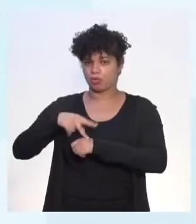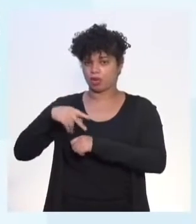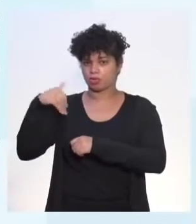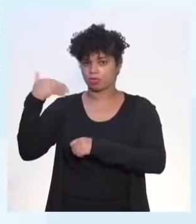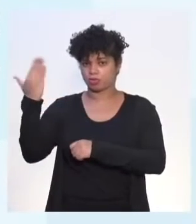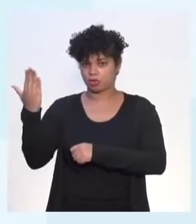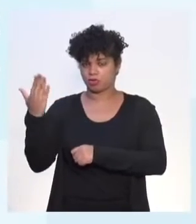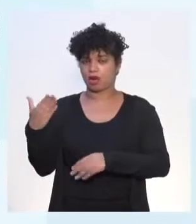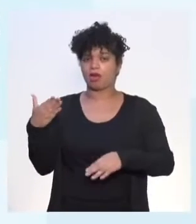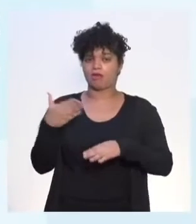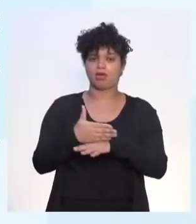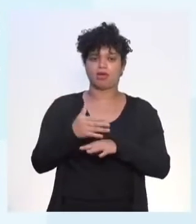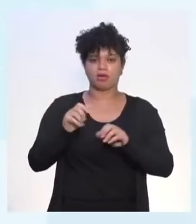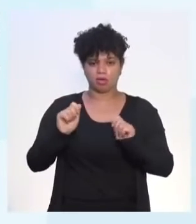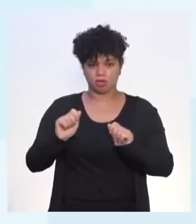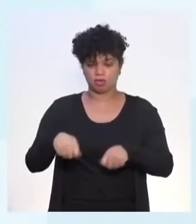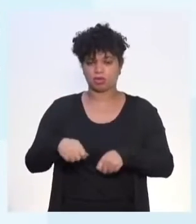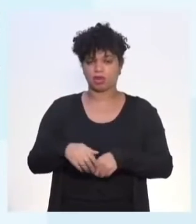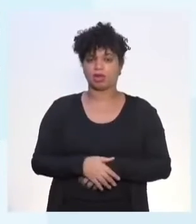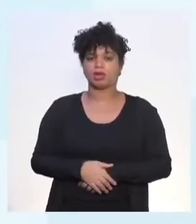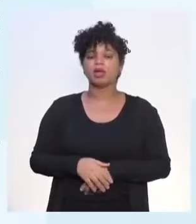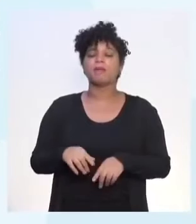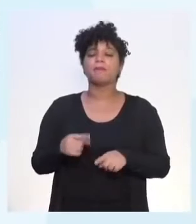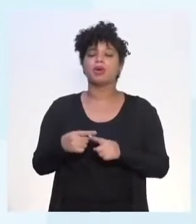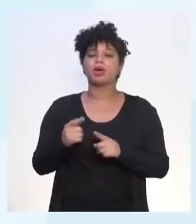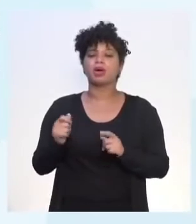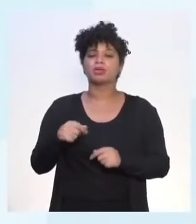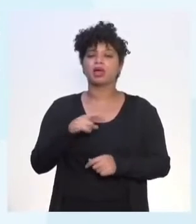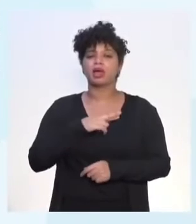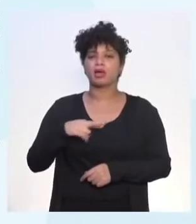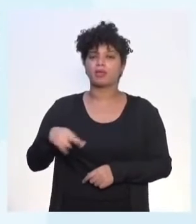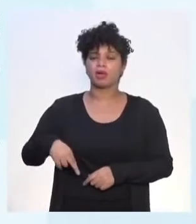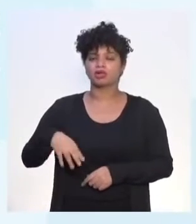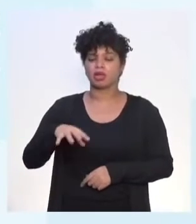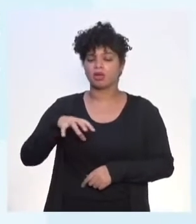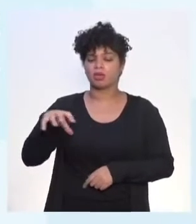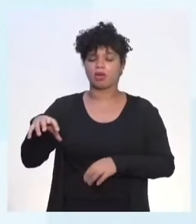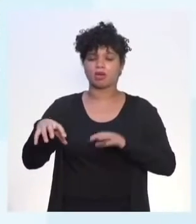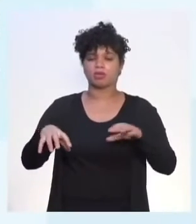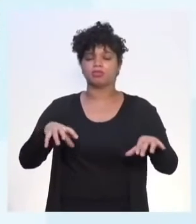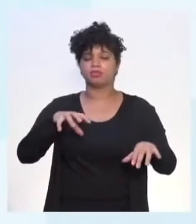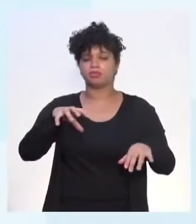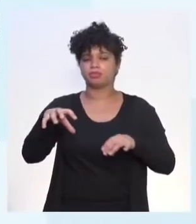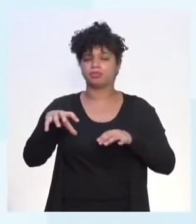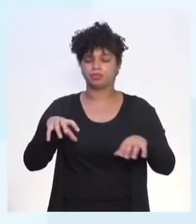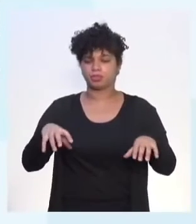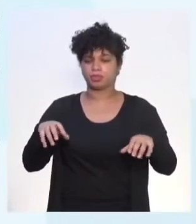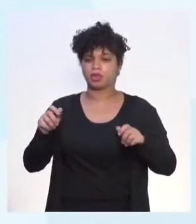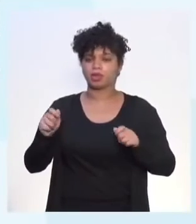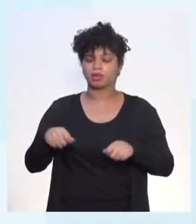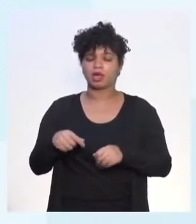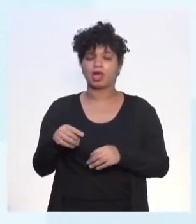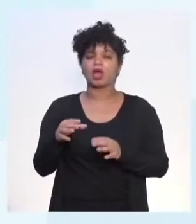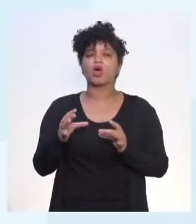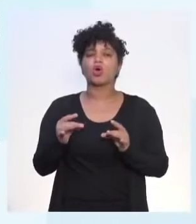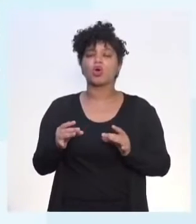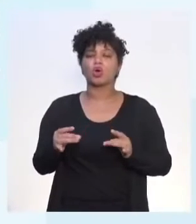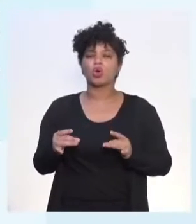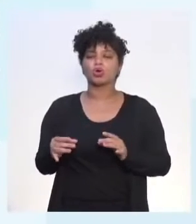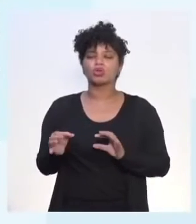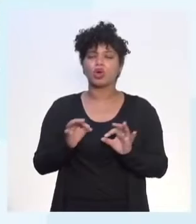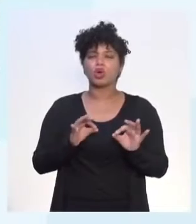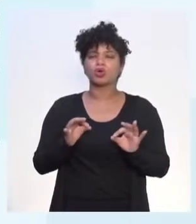outro, para manter a forma republicana federativa, para estabelecer a ordem